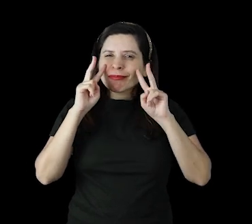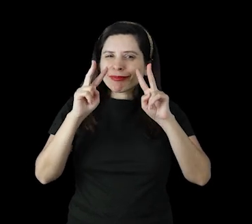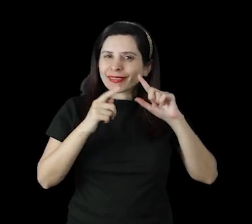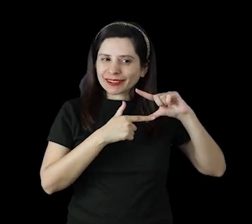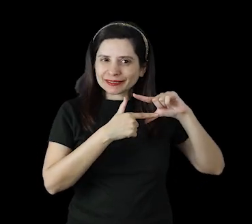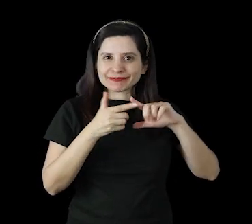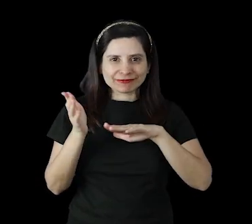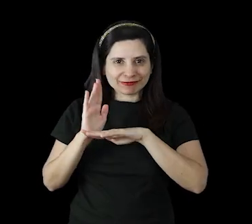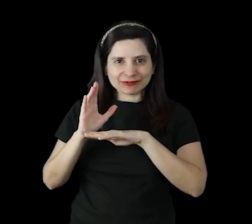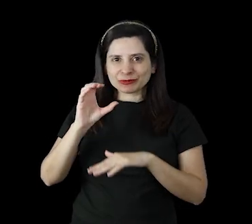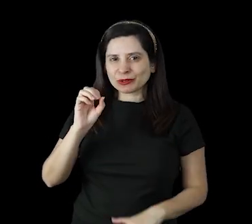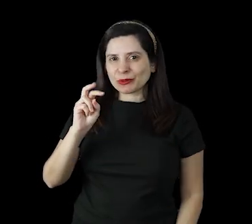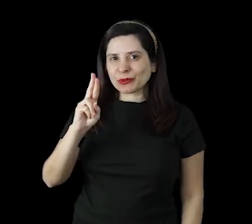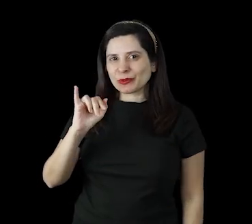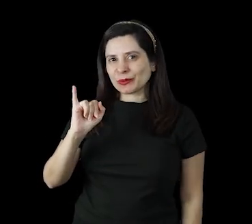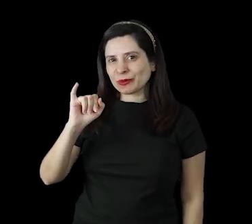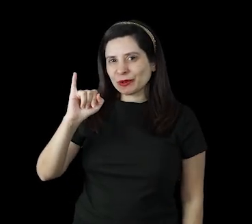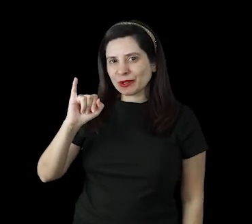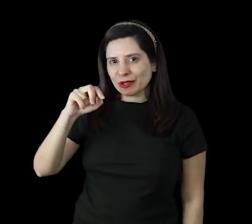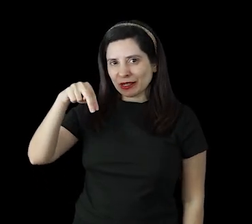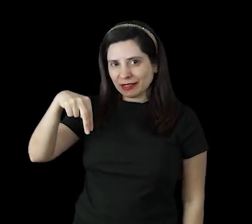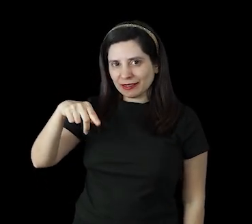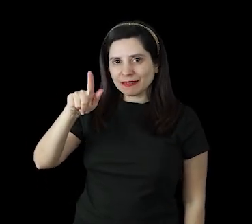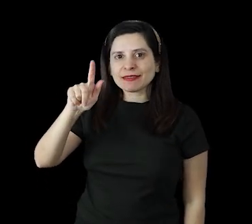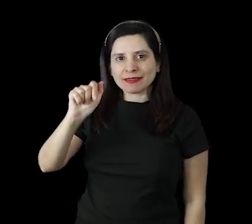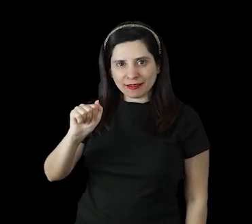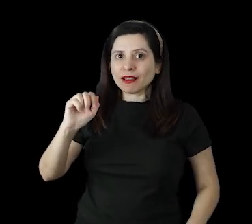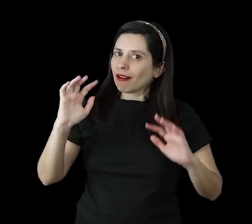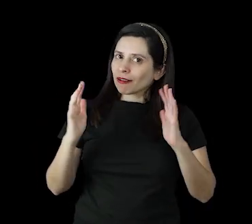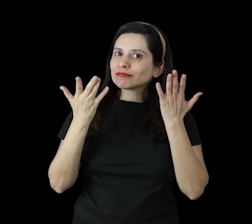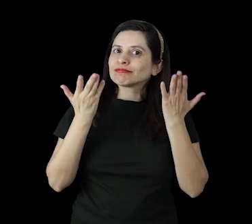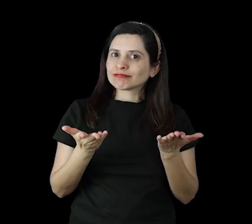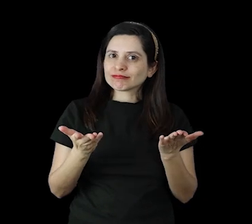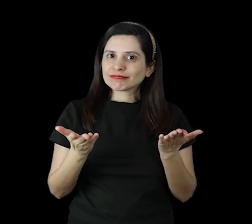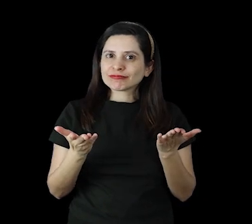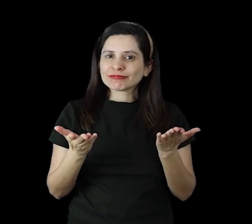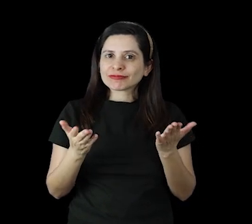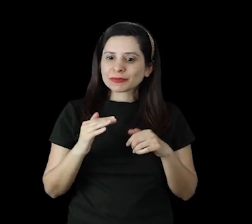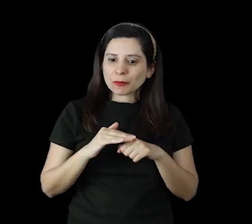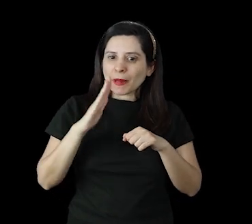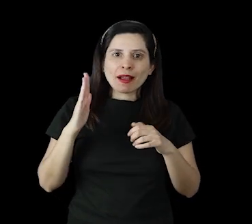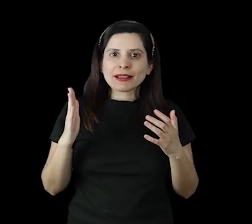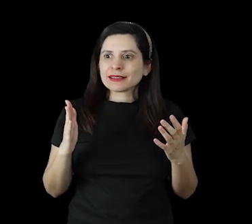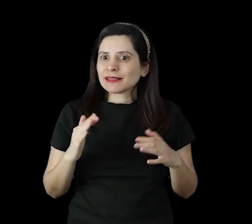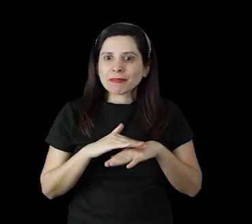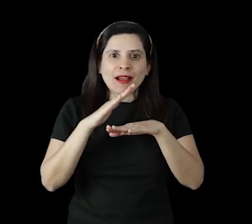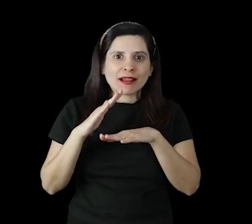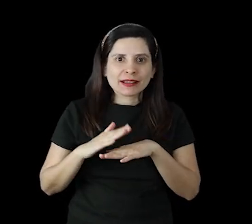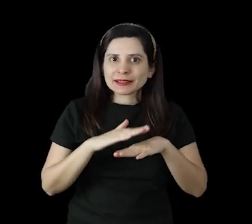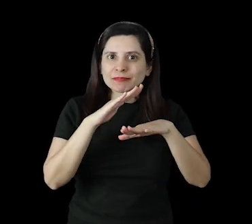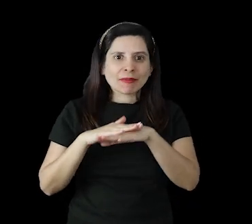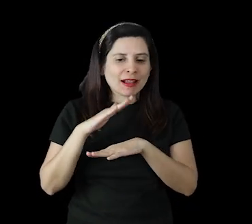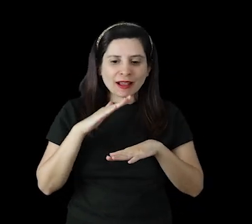como o Coringa, que eu falei, geralmente acontece isso, assim, ele vai ficando cada vez mais poderoso. Ele vai cometendo cada